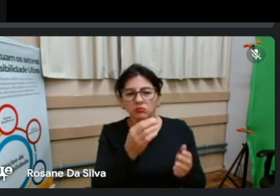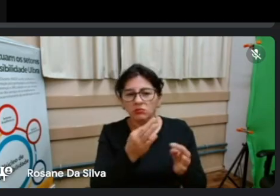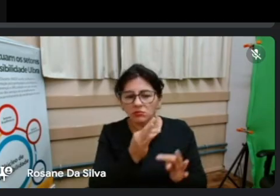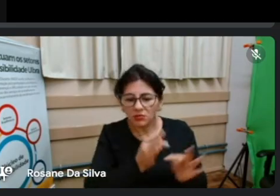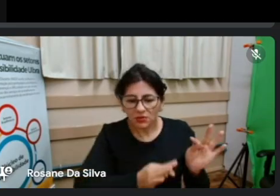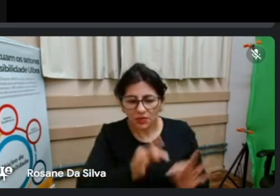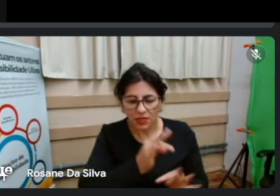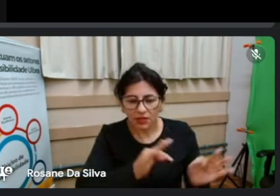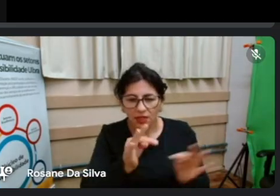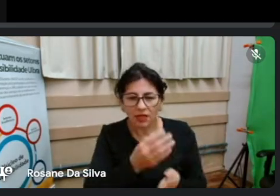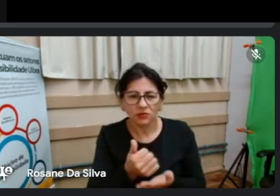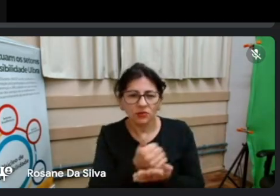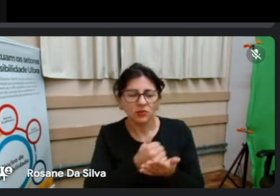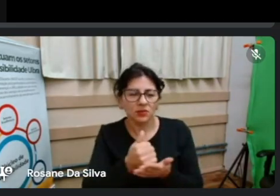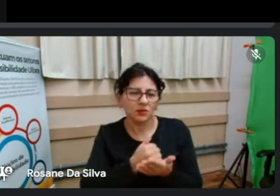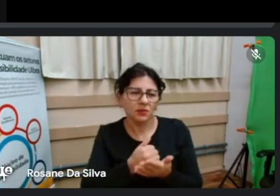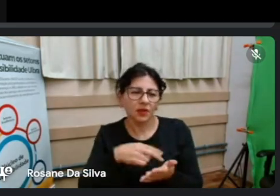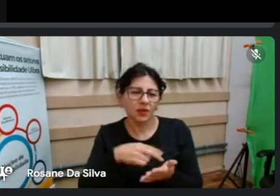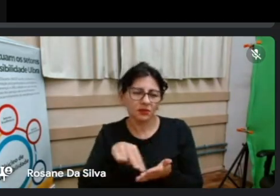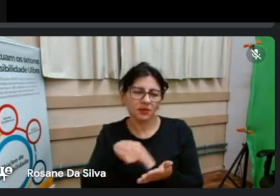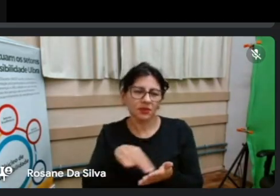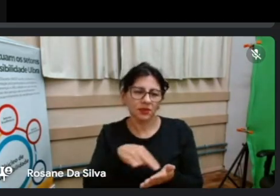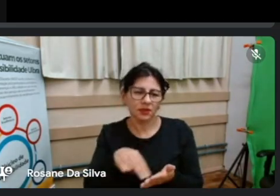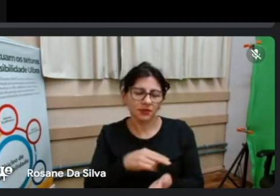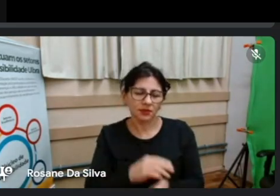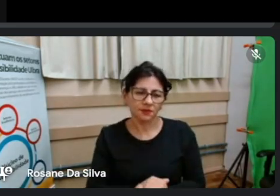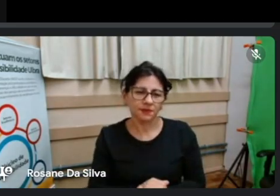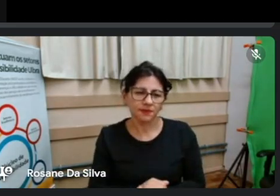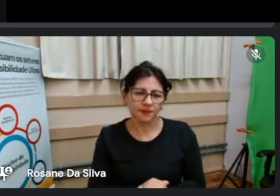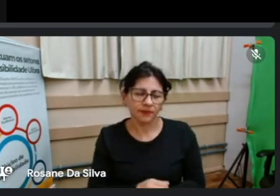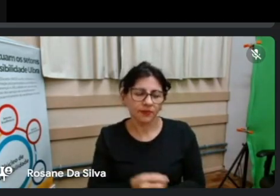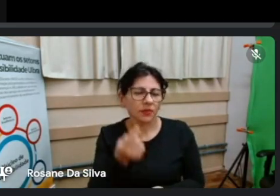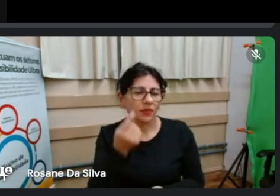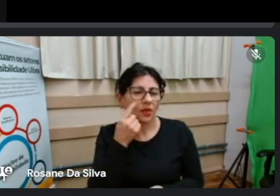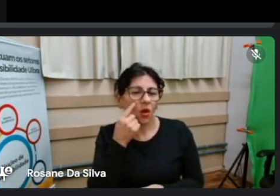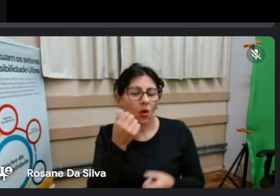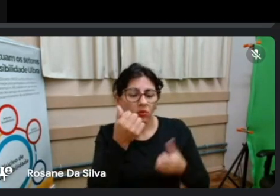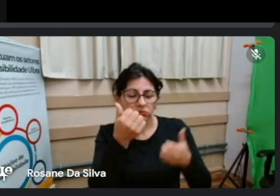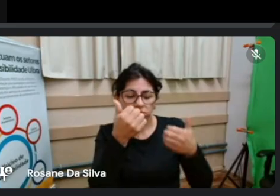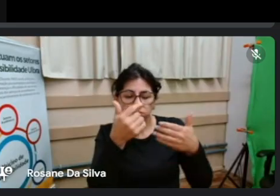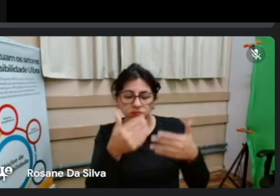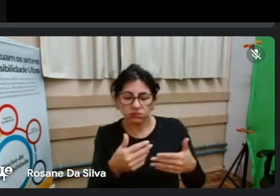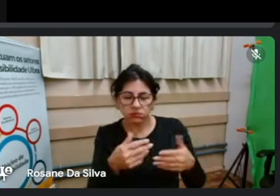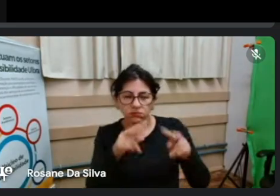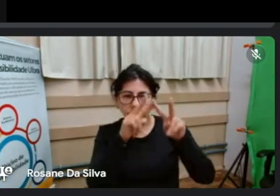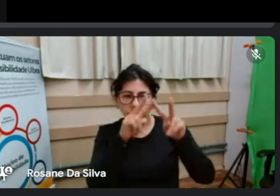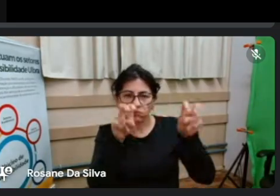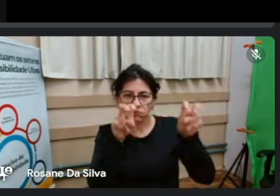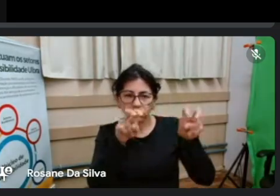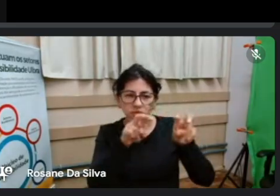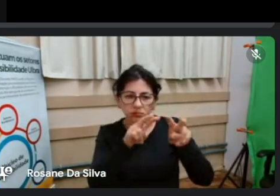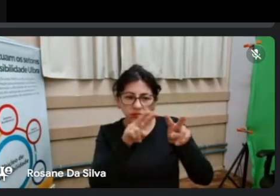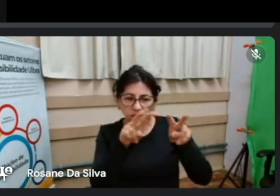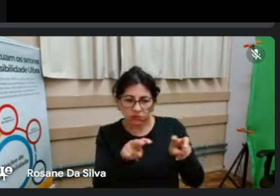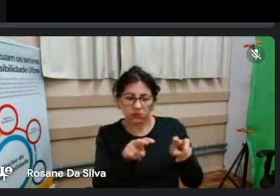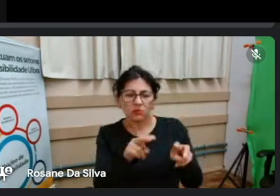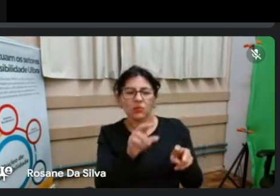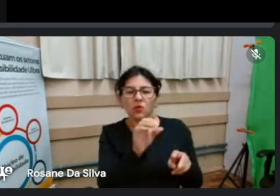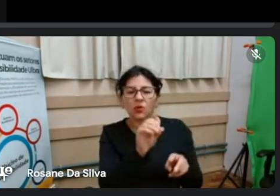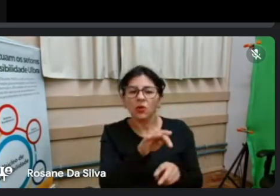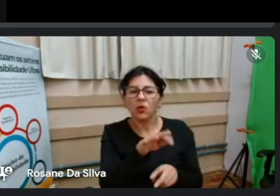fundamentos da dança e daí Olha a descrição que vem no subtítulo obra muito